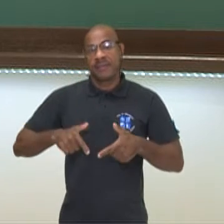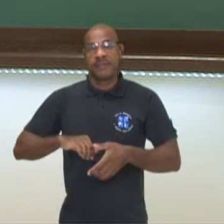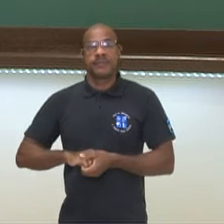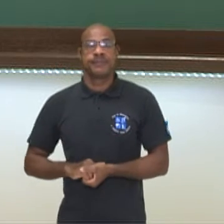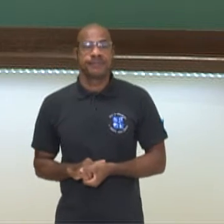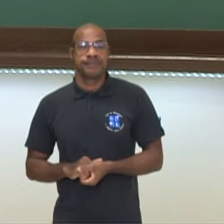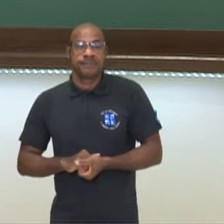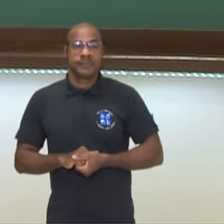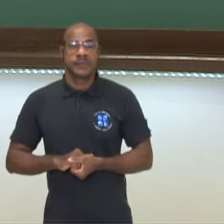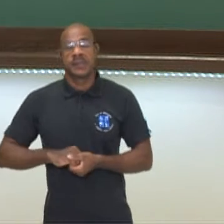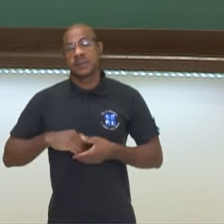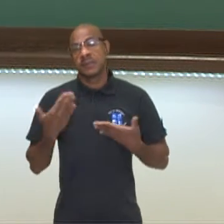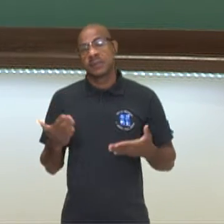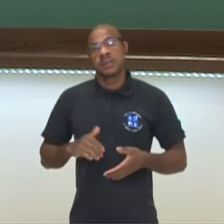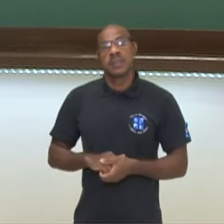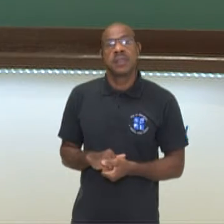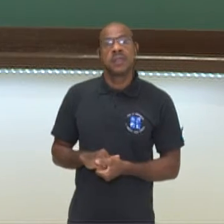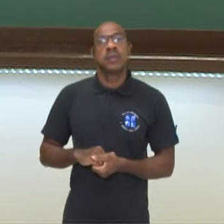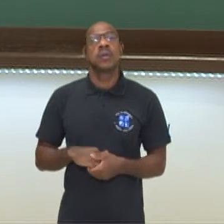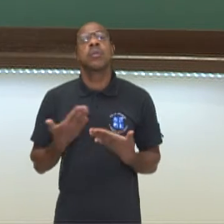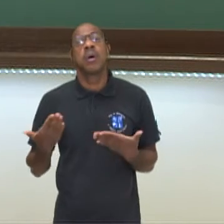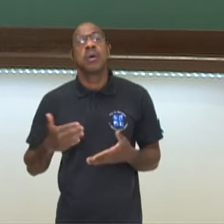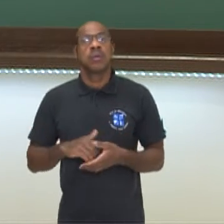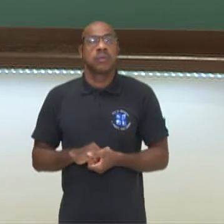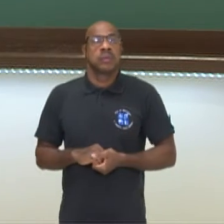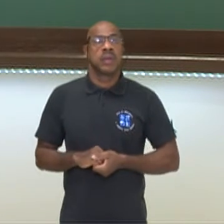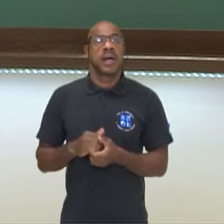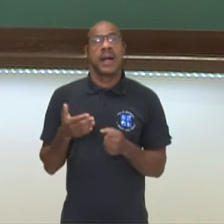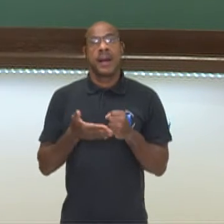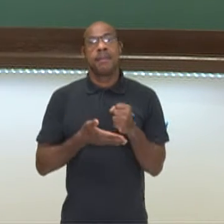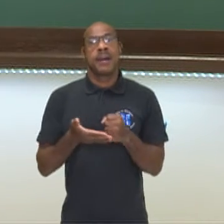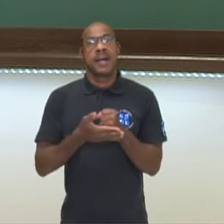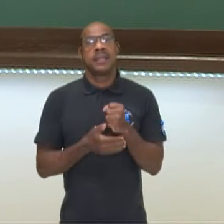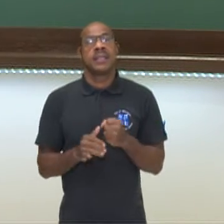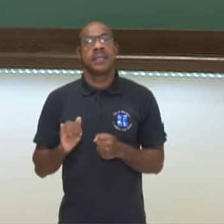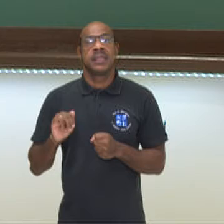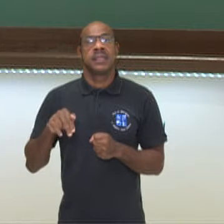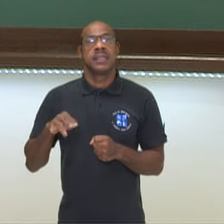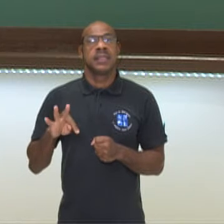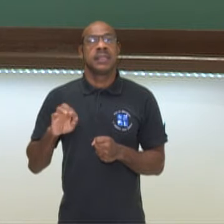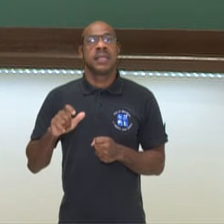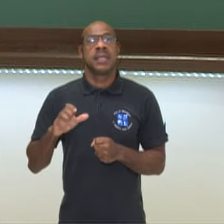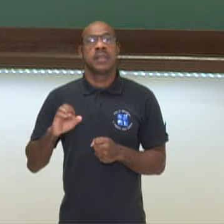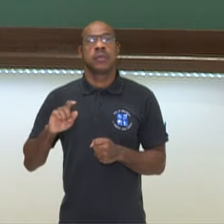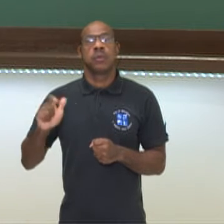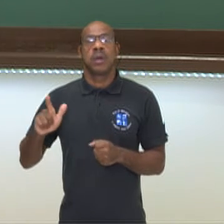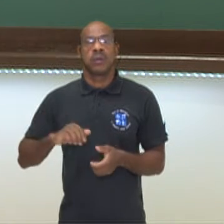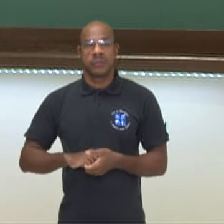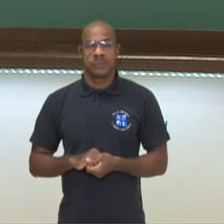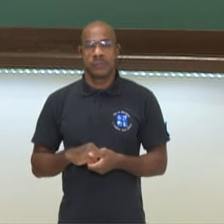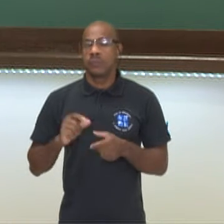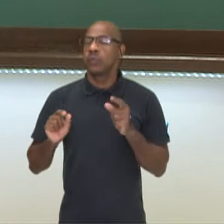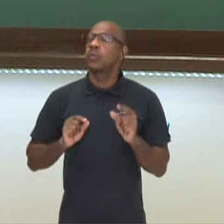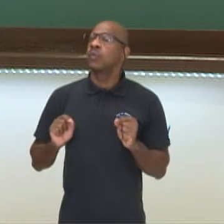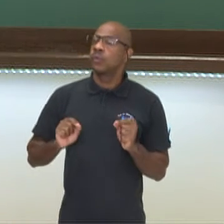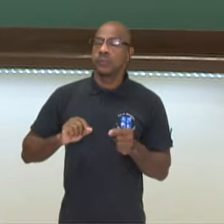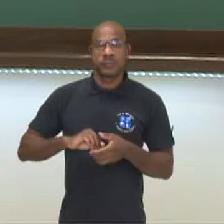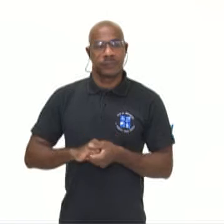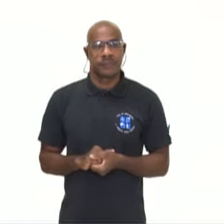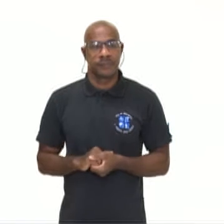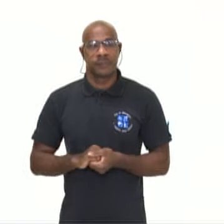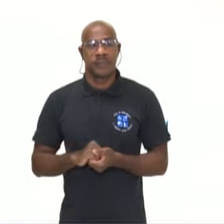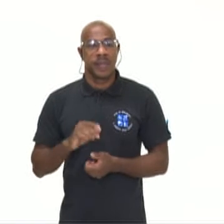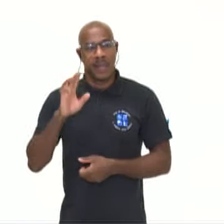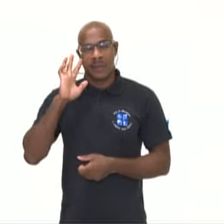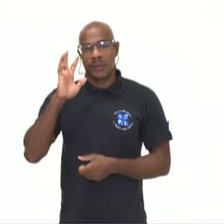lá? Qual que é a base intelectual, então, do Estado do bem-estar social? A